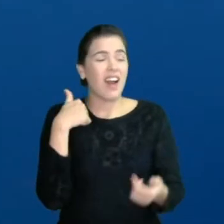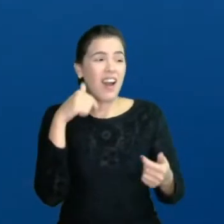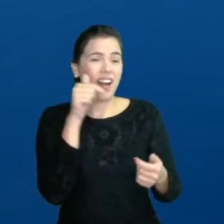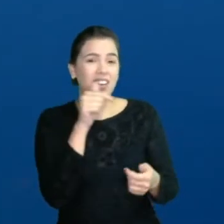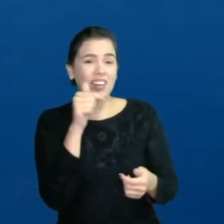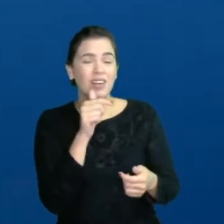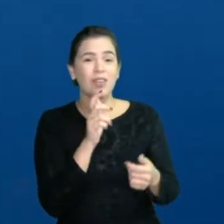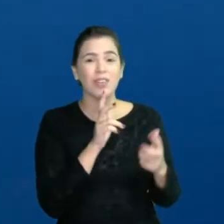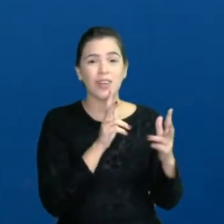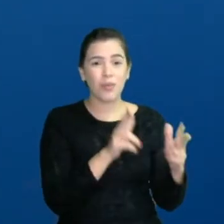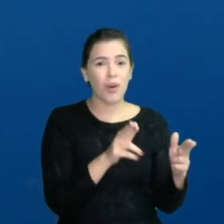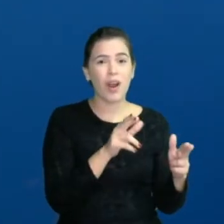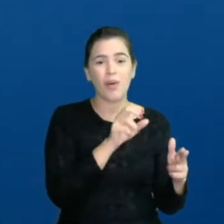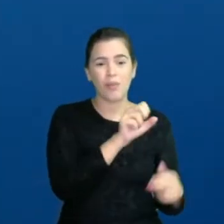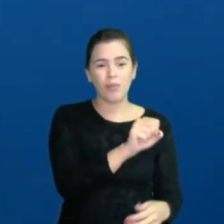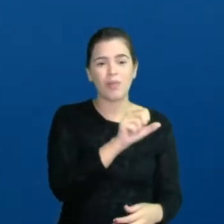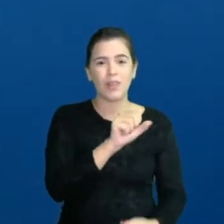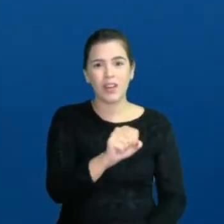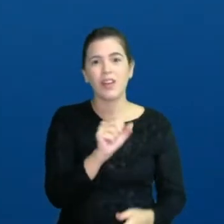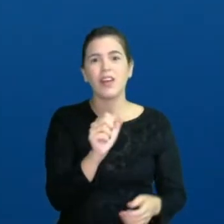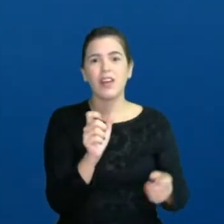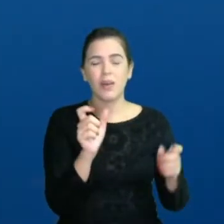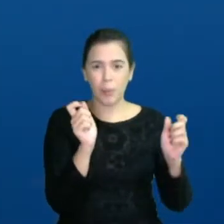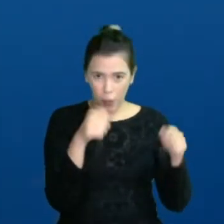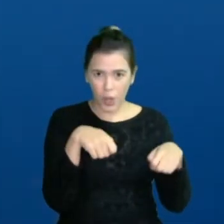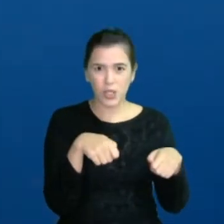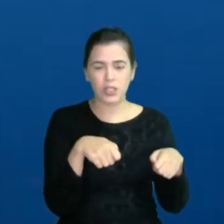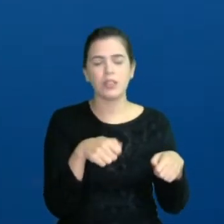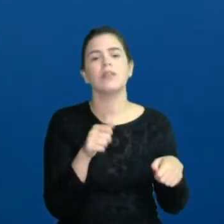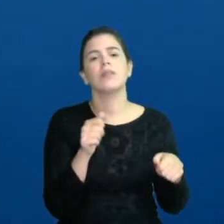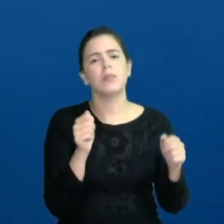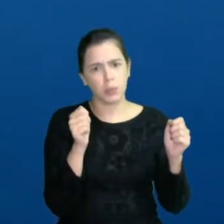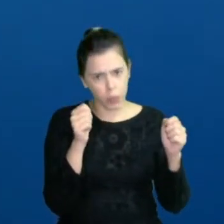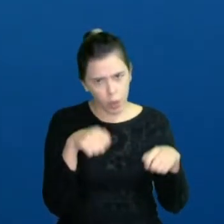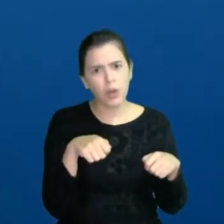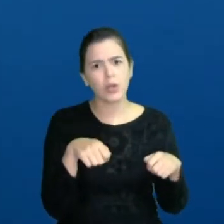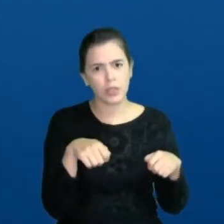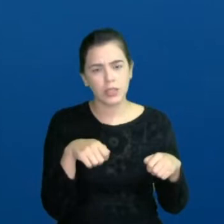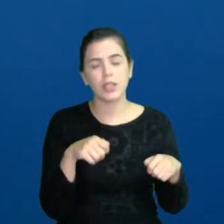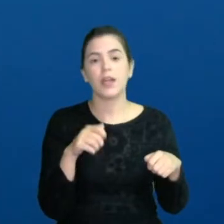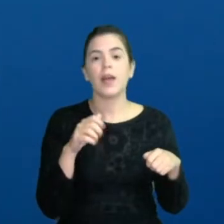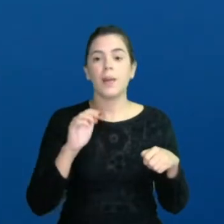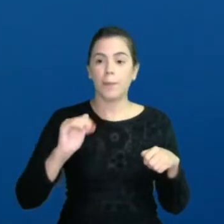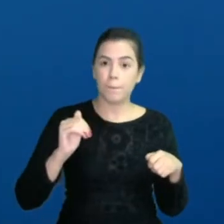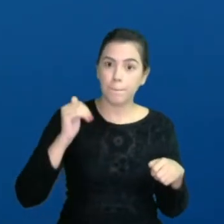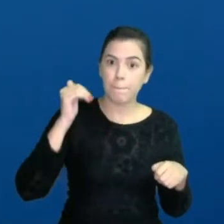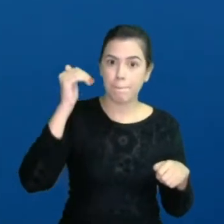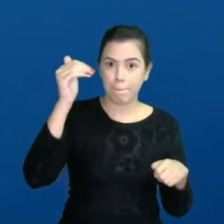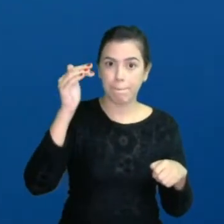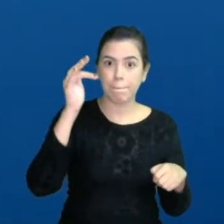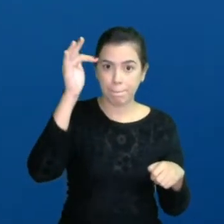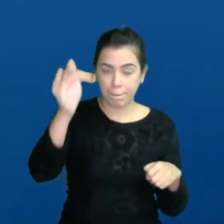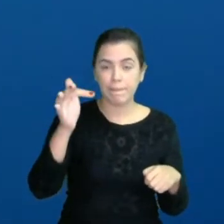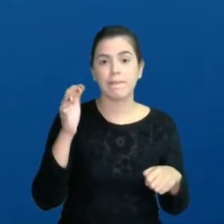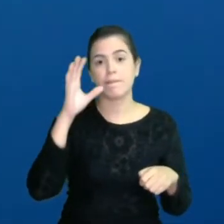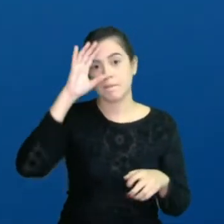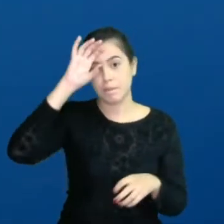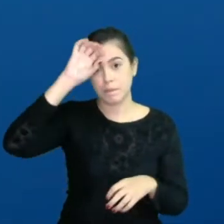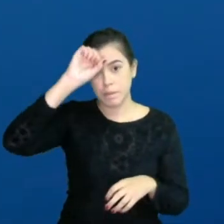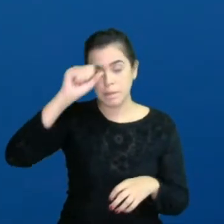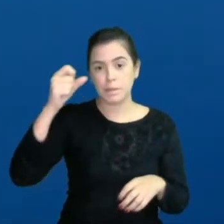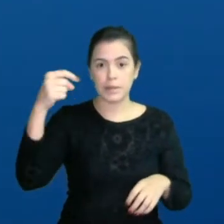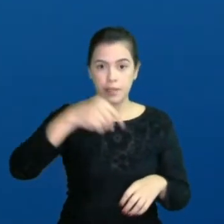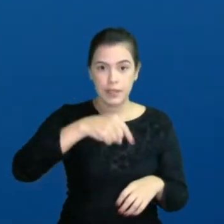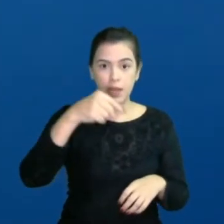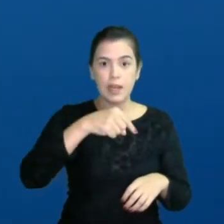letrinhas iguais no meio da palavra. Pode? Pode, isso mesmo. A gente vai aprender mais pra frente que essa letrinha